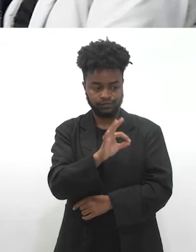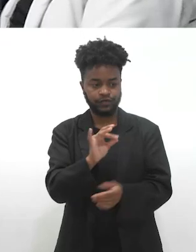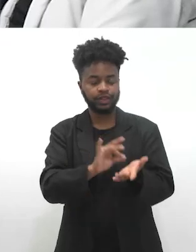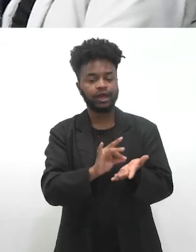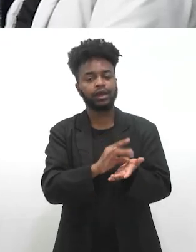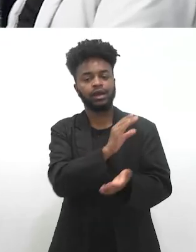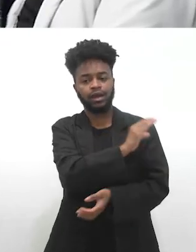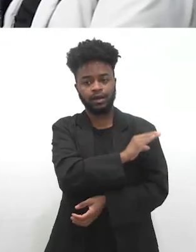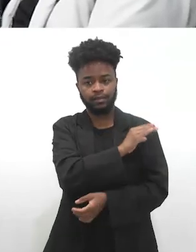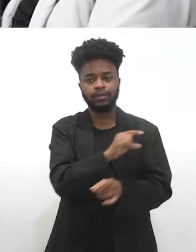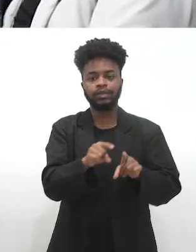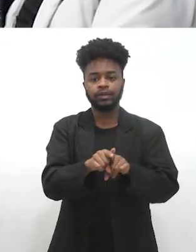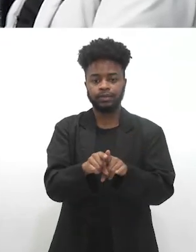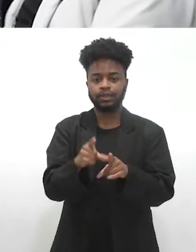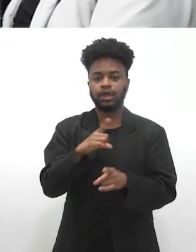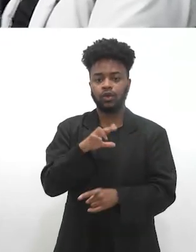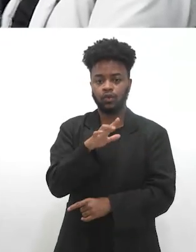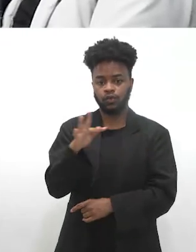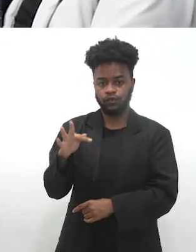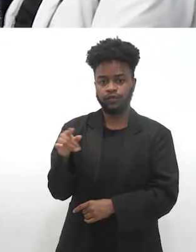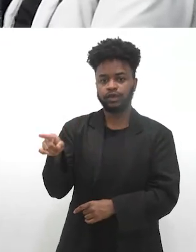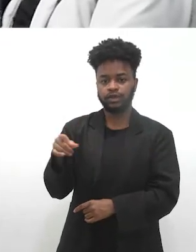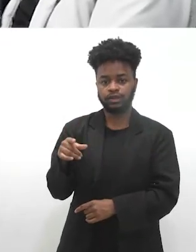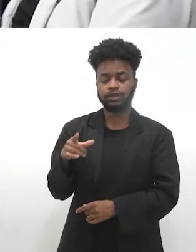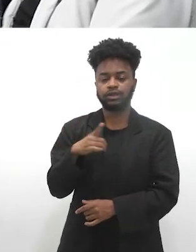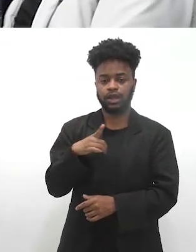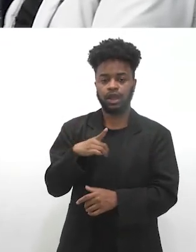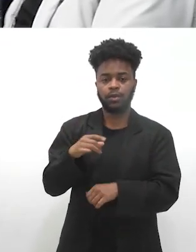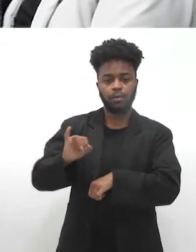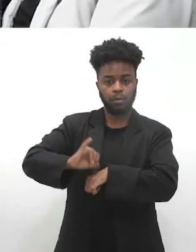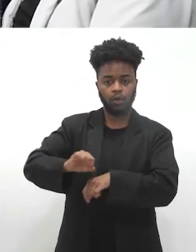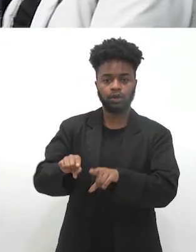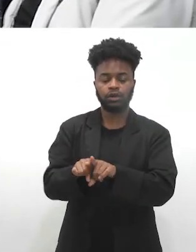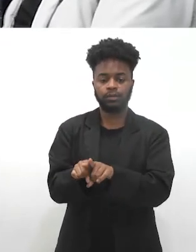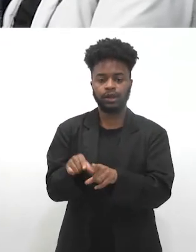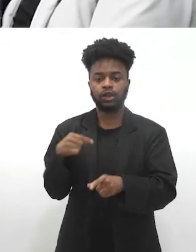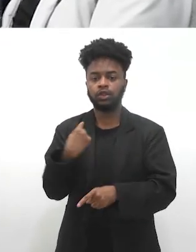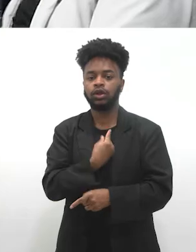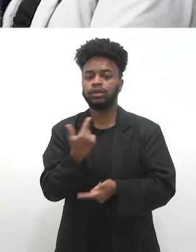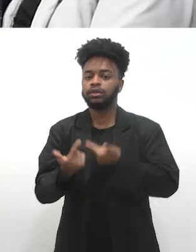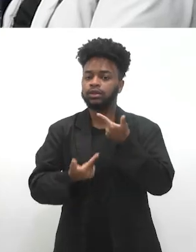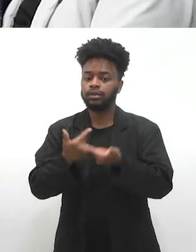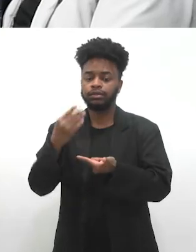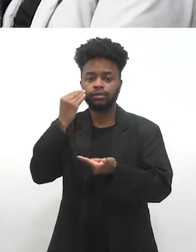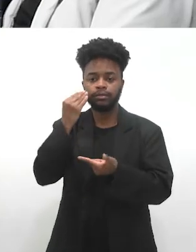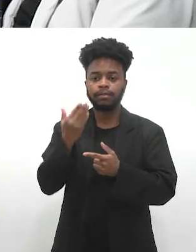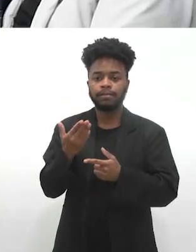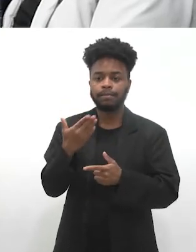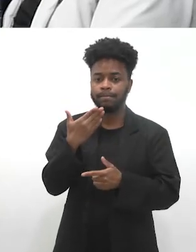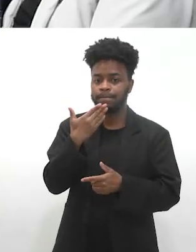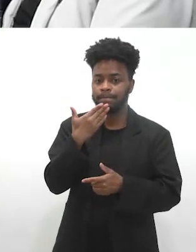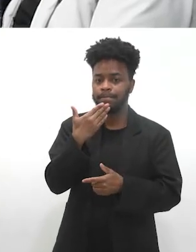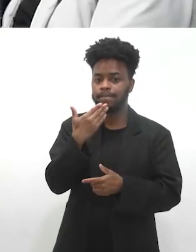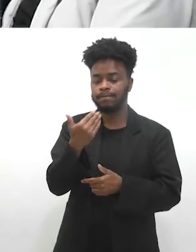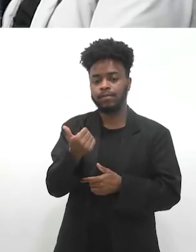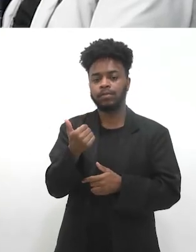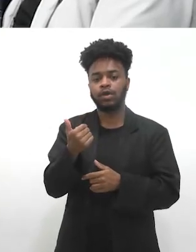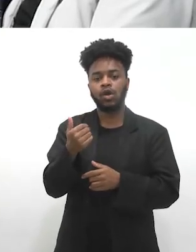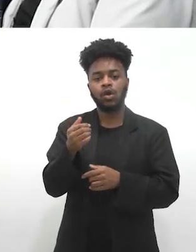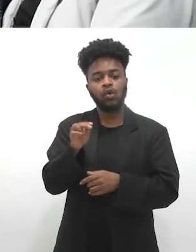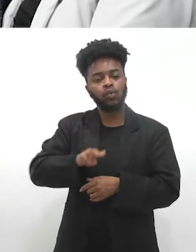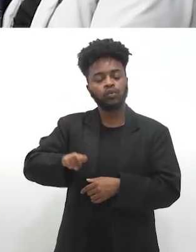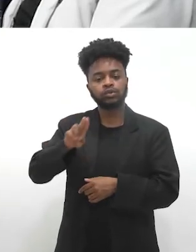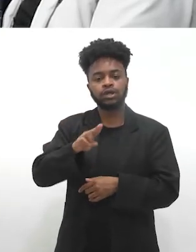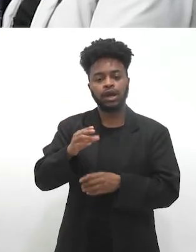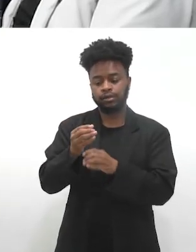um campus lá, e nós, Verdade. da Rural, nós temos um campus experimental lá, que trabalhamos principalmente com melhoramento de cana-de-açúcar, hoje